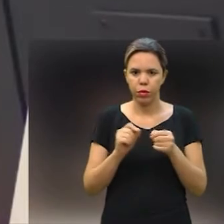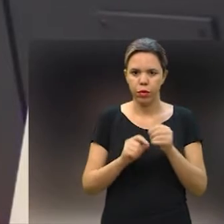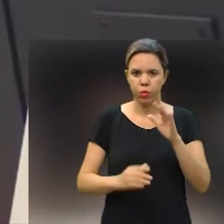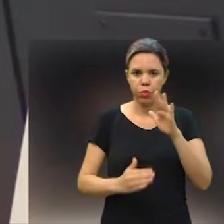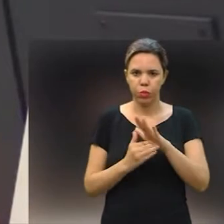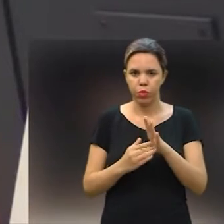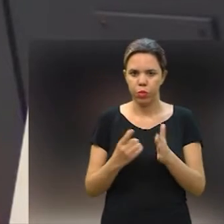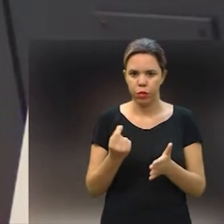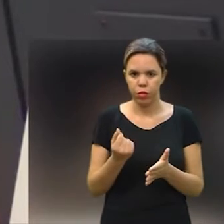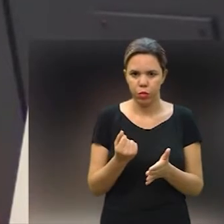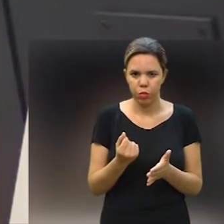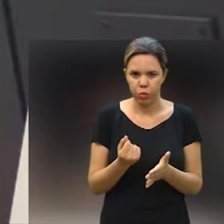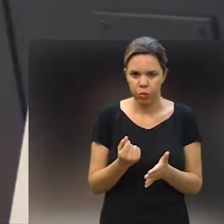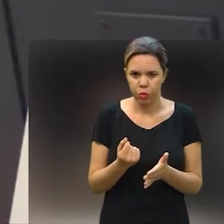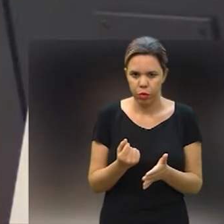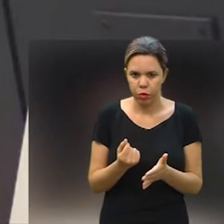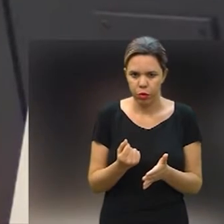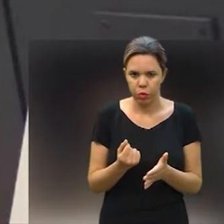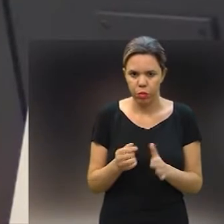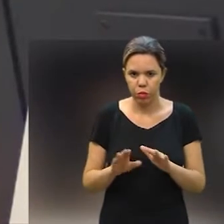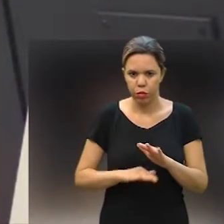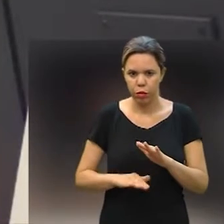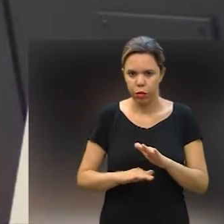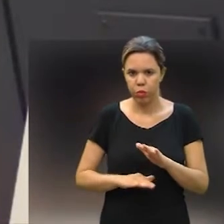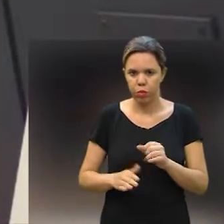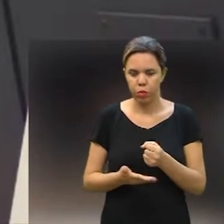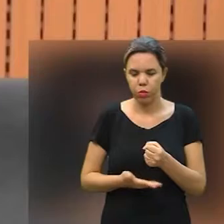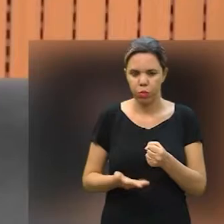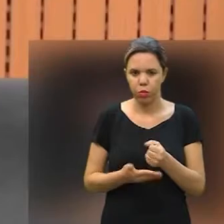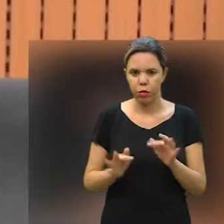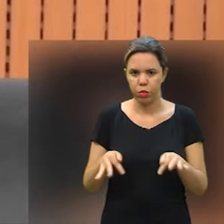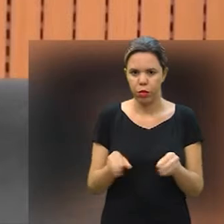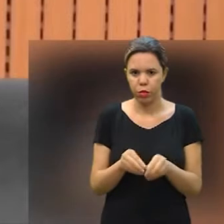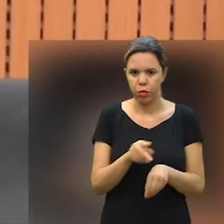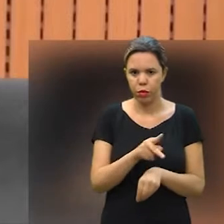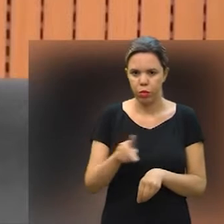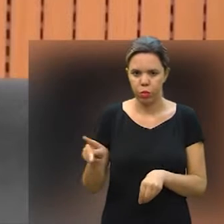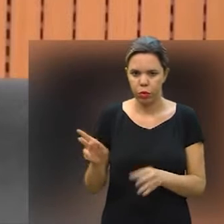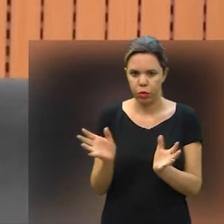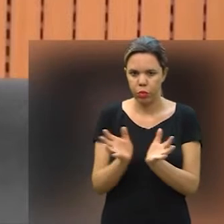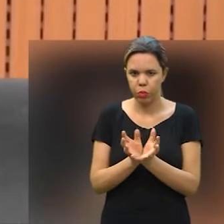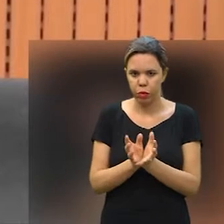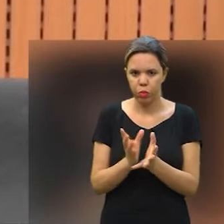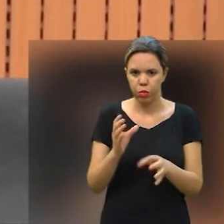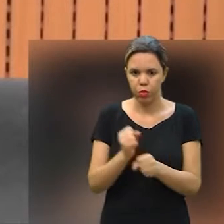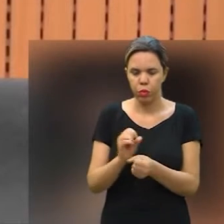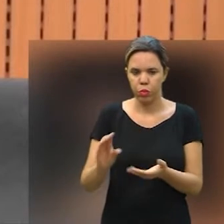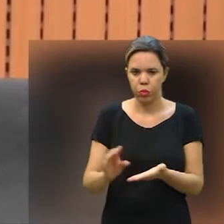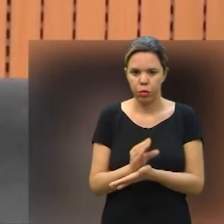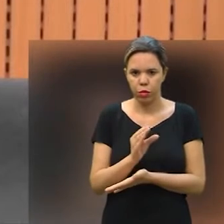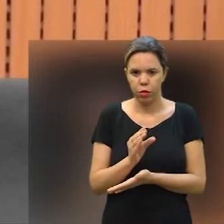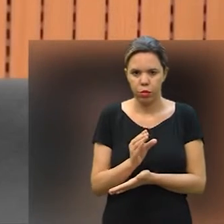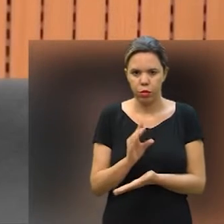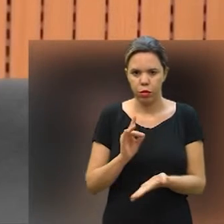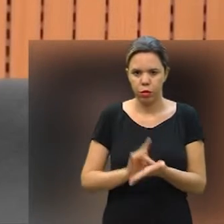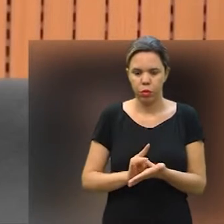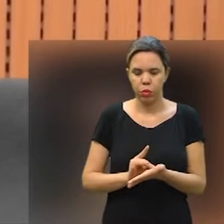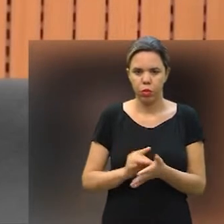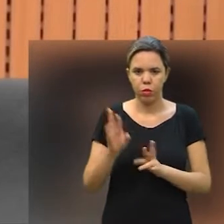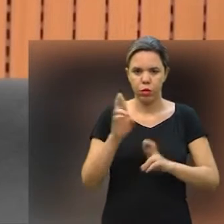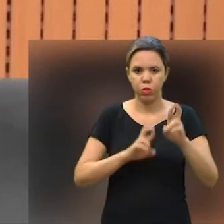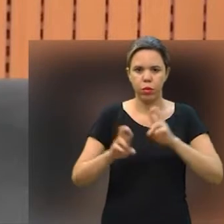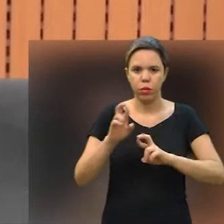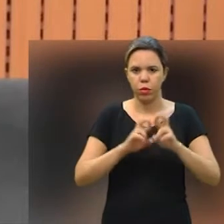Isso faz com que o limite fique abaixo. Por fim, o presidente da Comissão de Finanças e